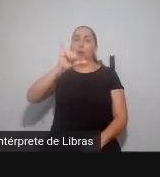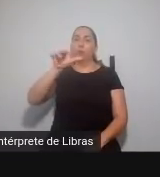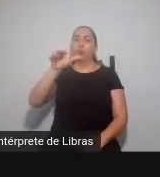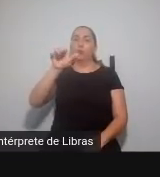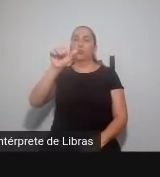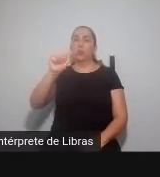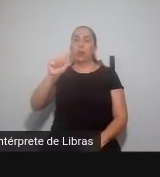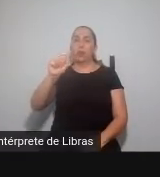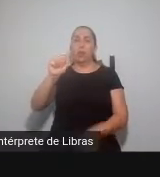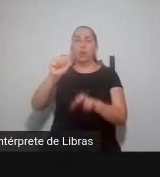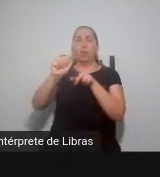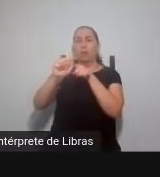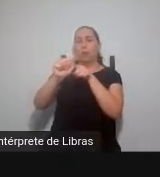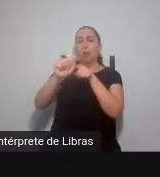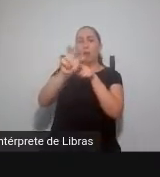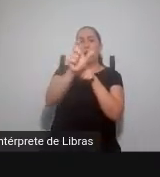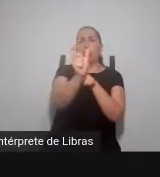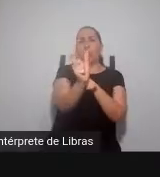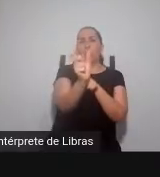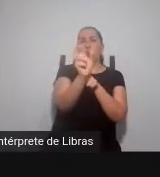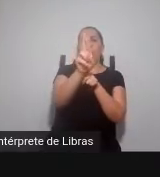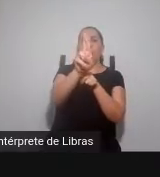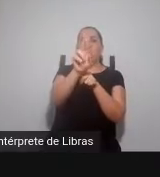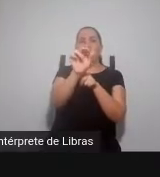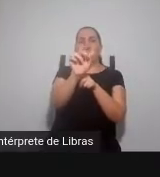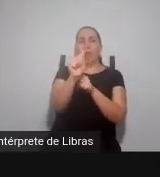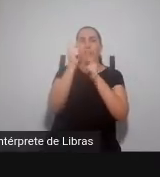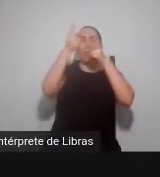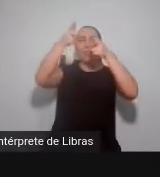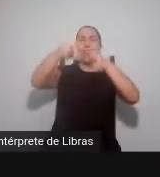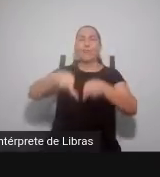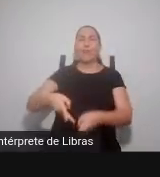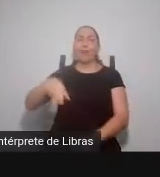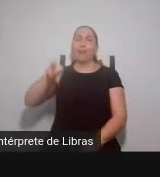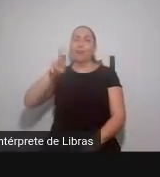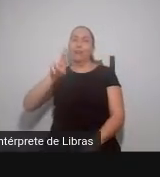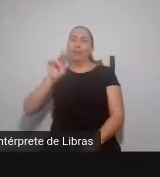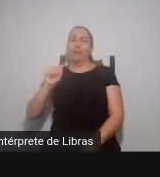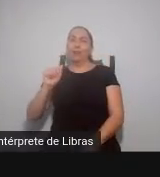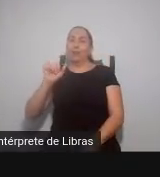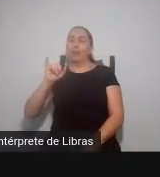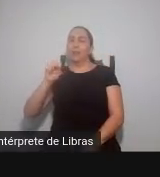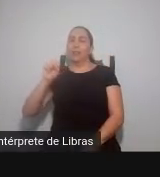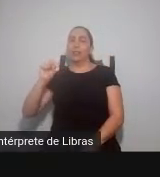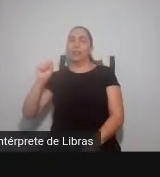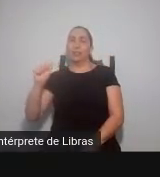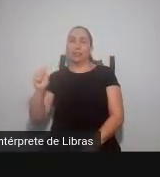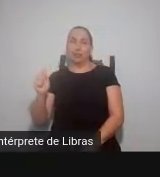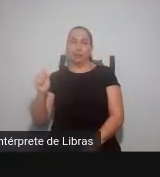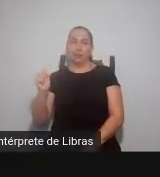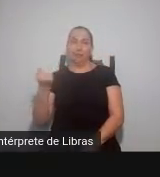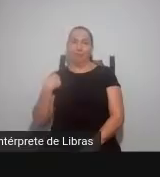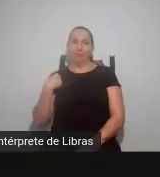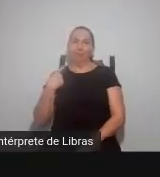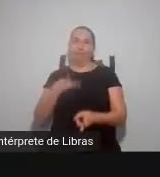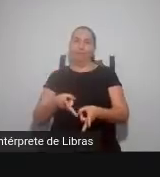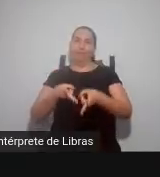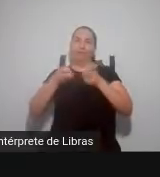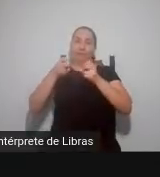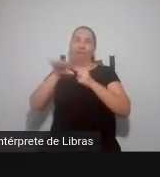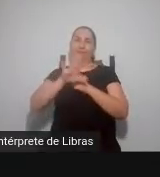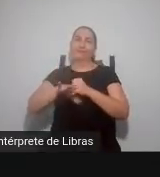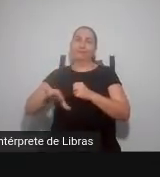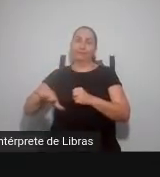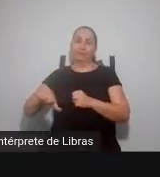Raíssa. E aí, então, essa questão do som no começo, no meio, enfim. Aqui,